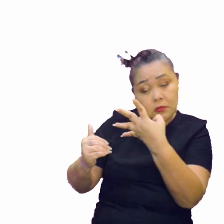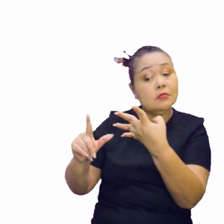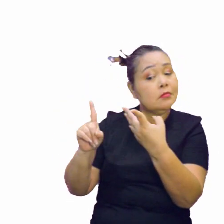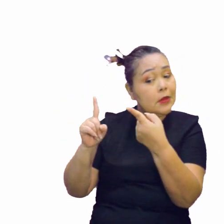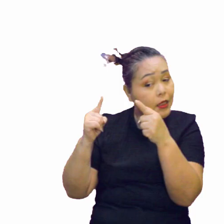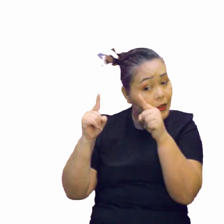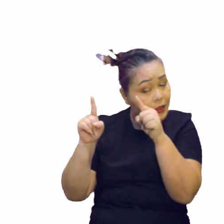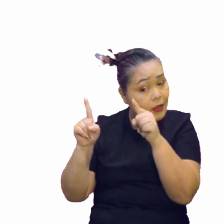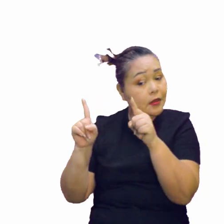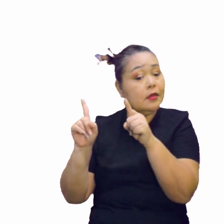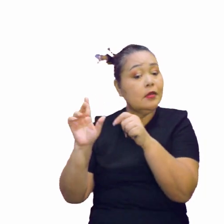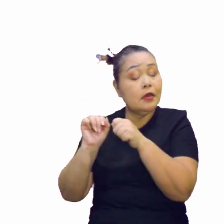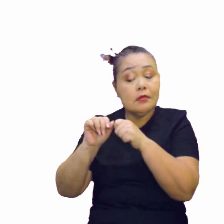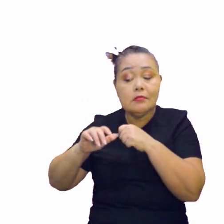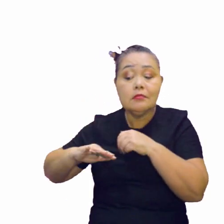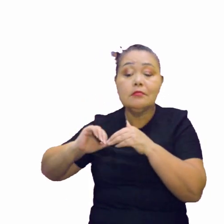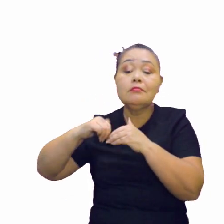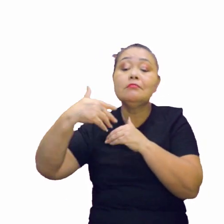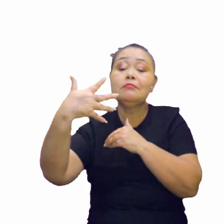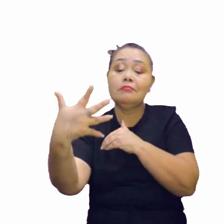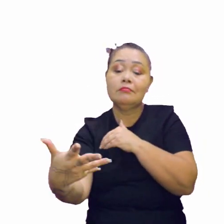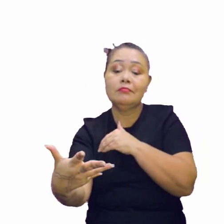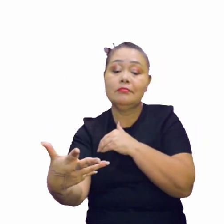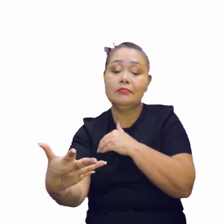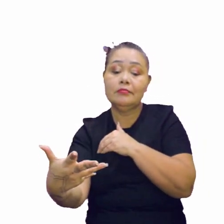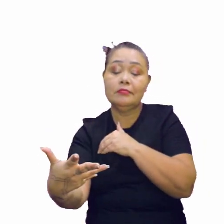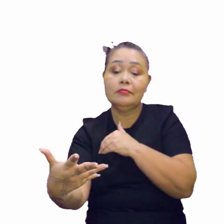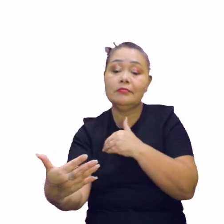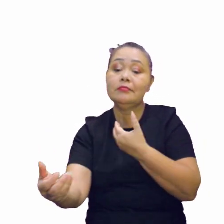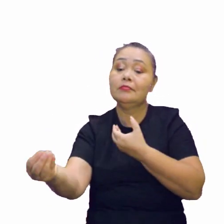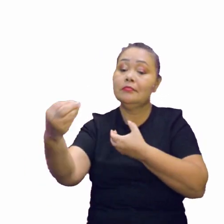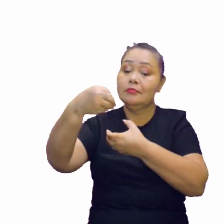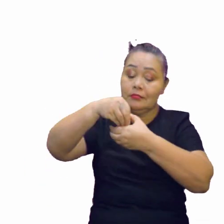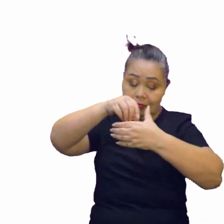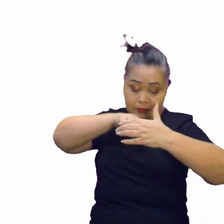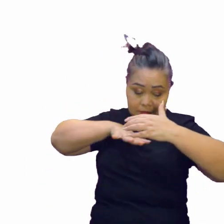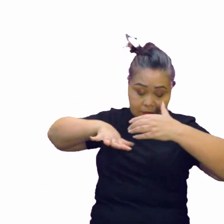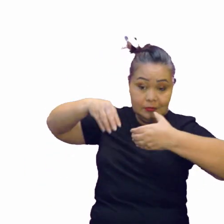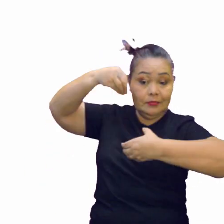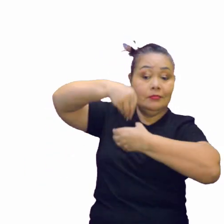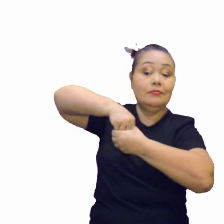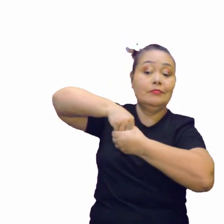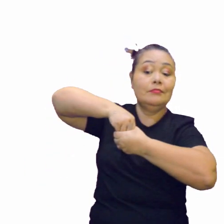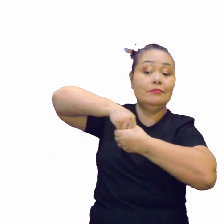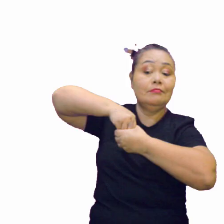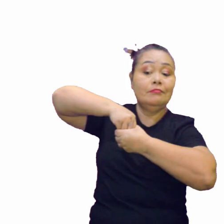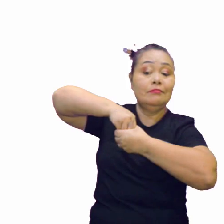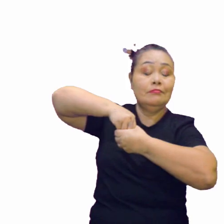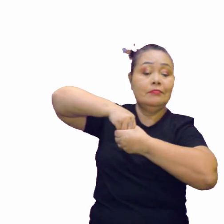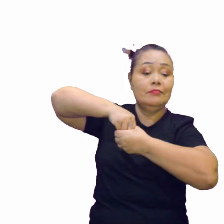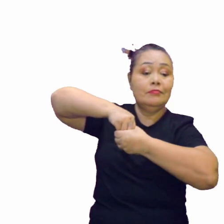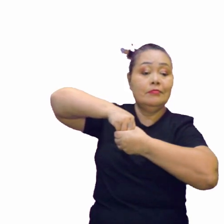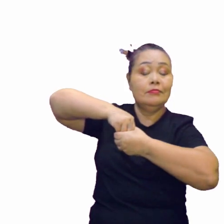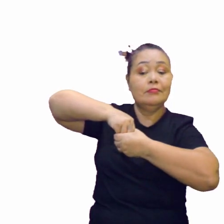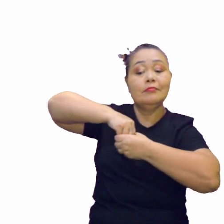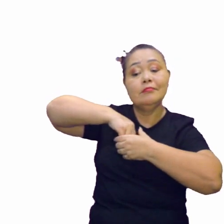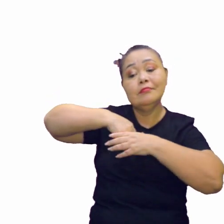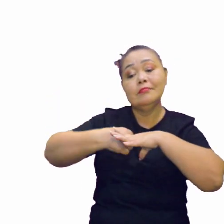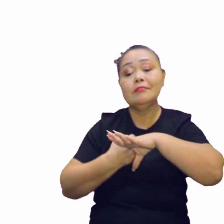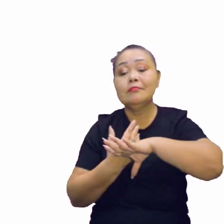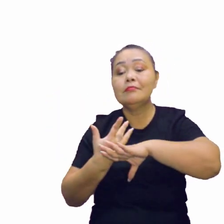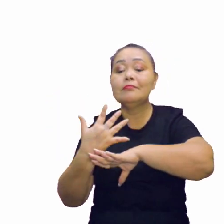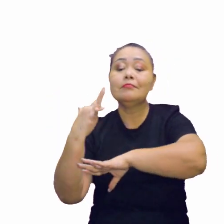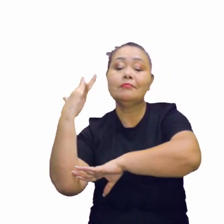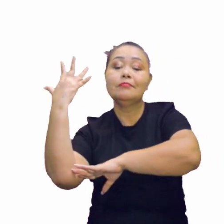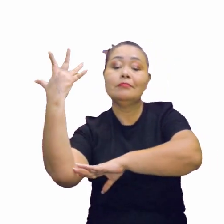ao ambiente externo, alinhado ao ambiente interno de produção da área florestal.